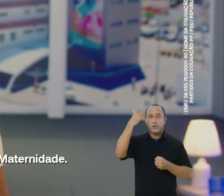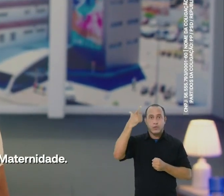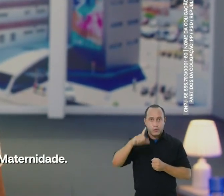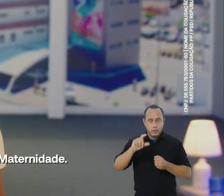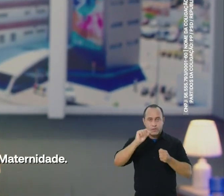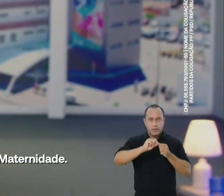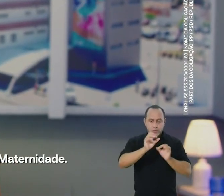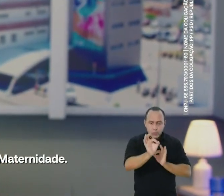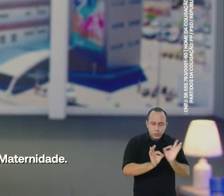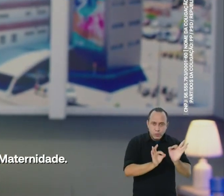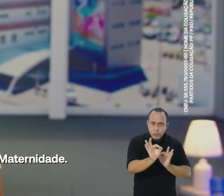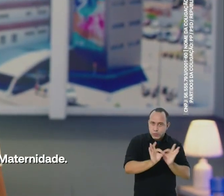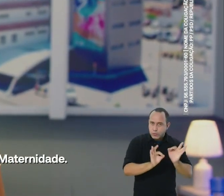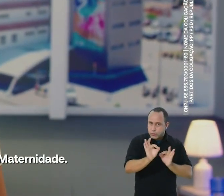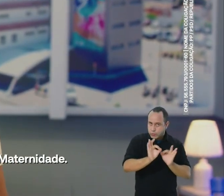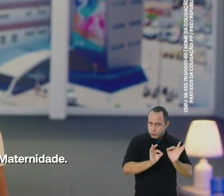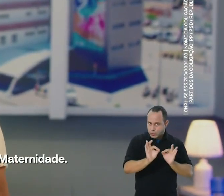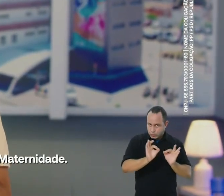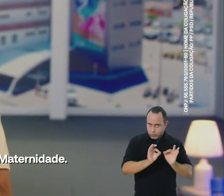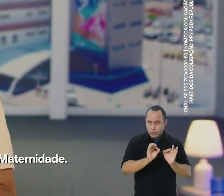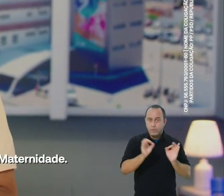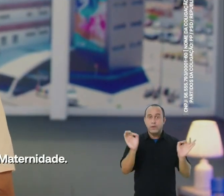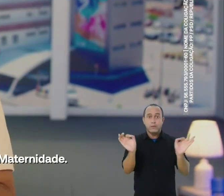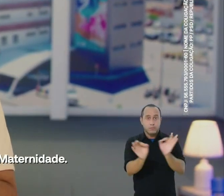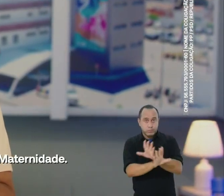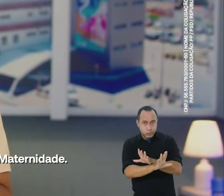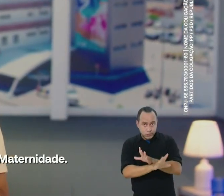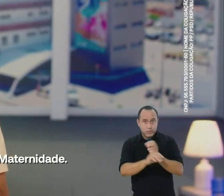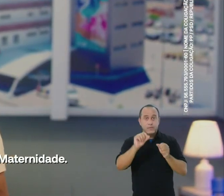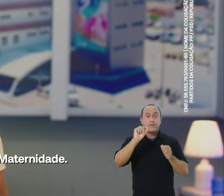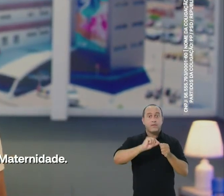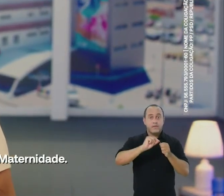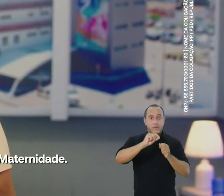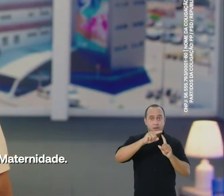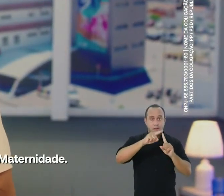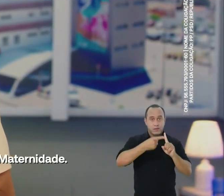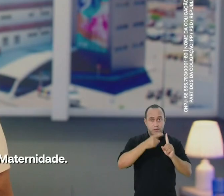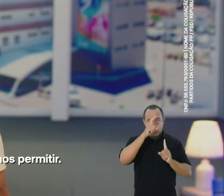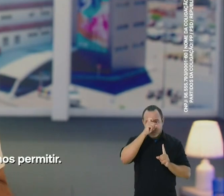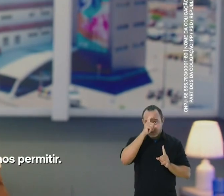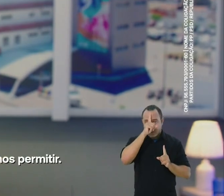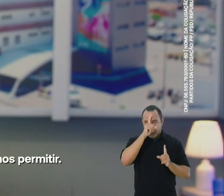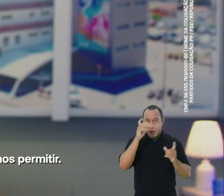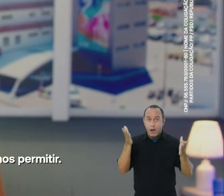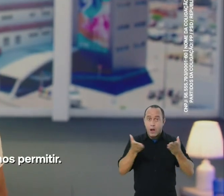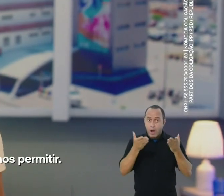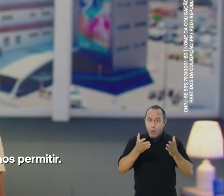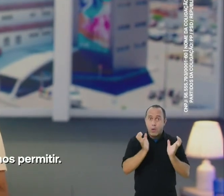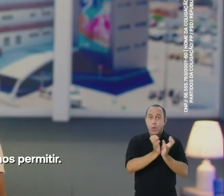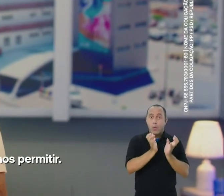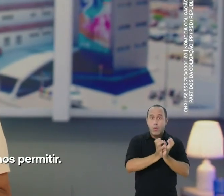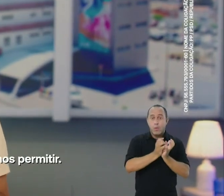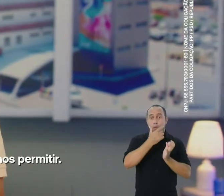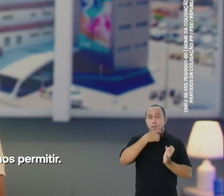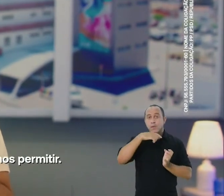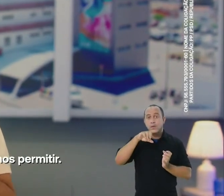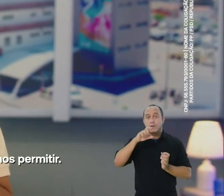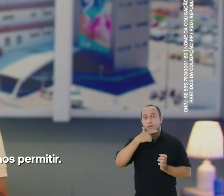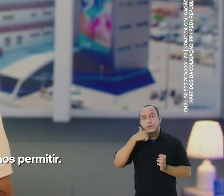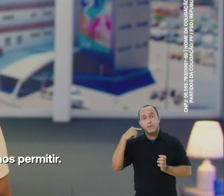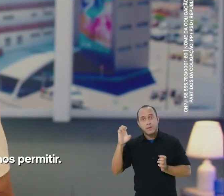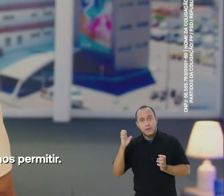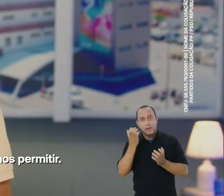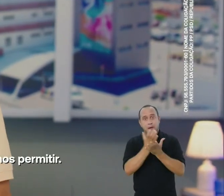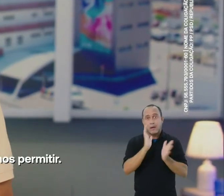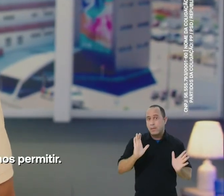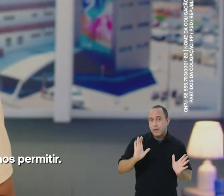prefeitura, fizesse tudo de novo e finalmente construísse a maternidade. Agora, Emília quer acabar com